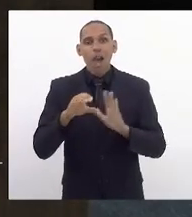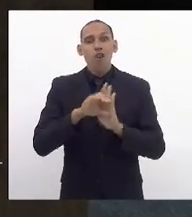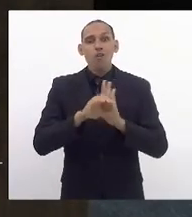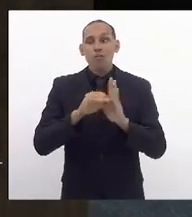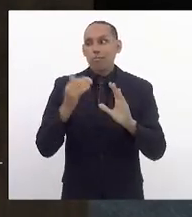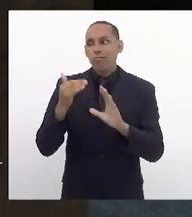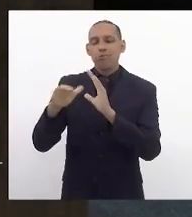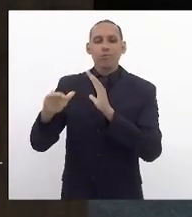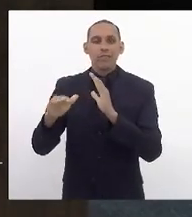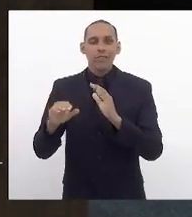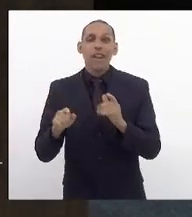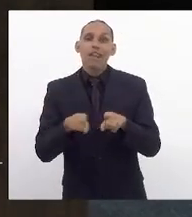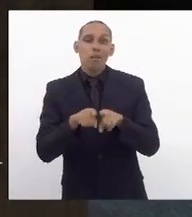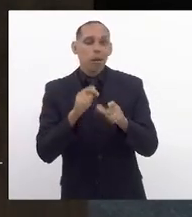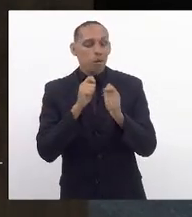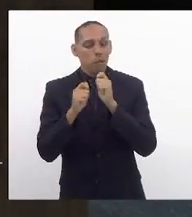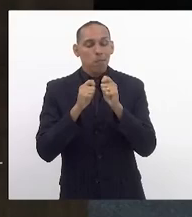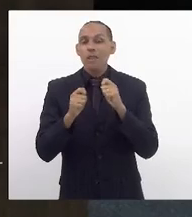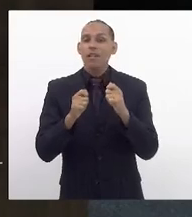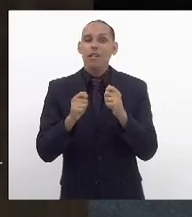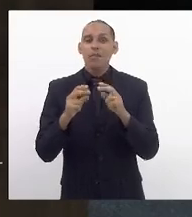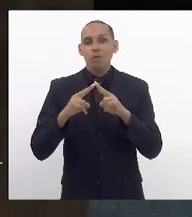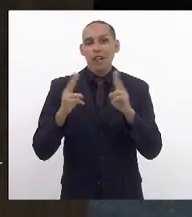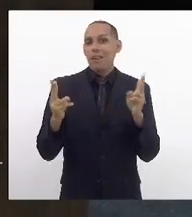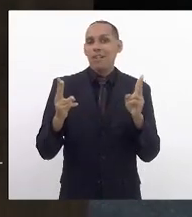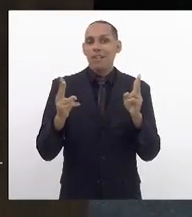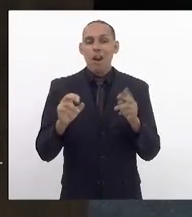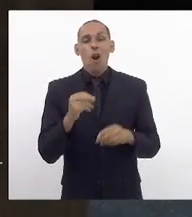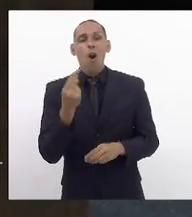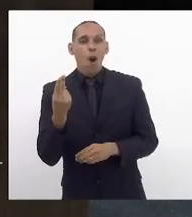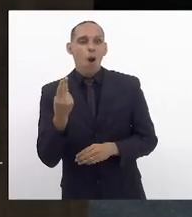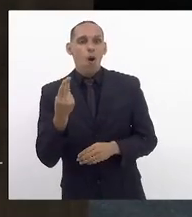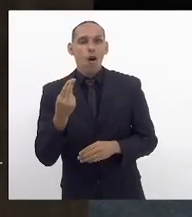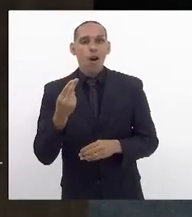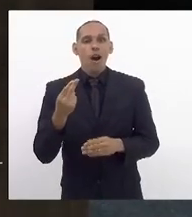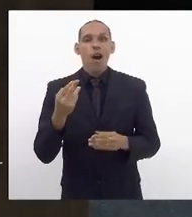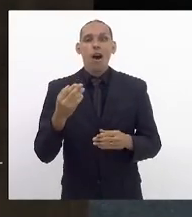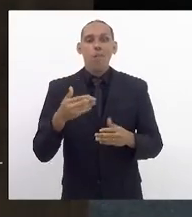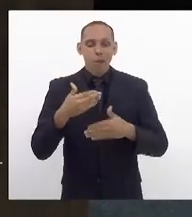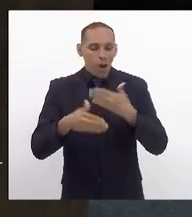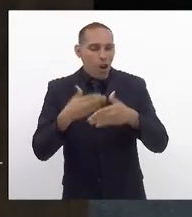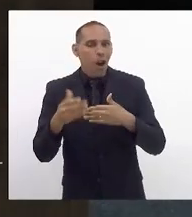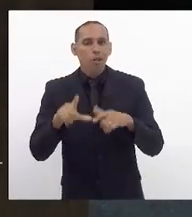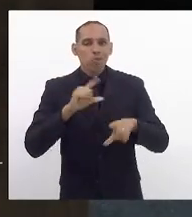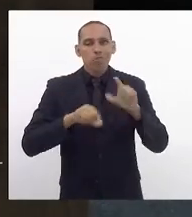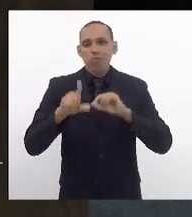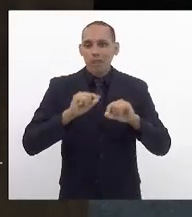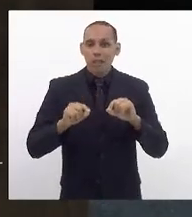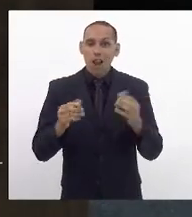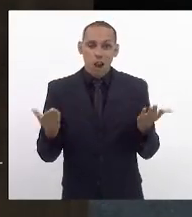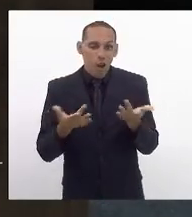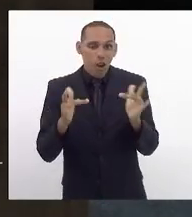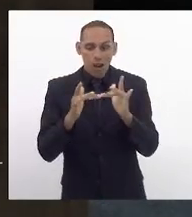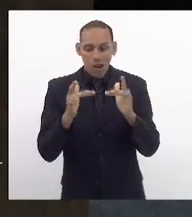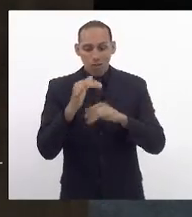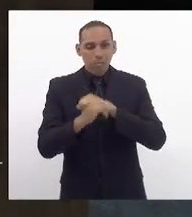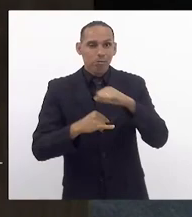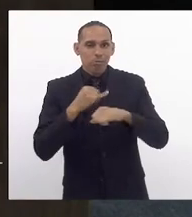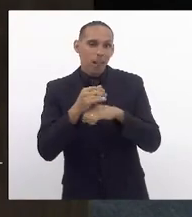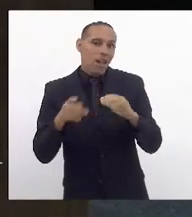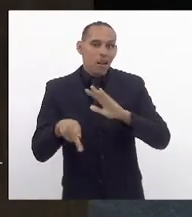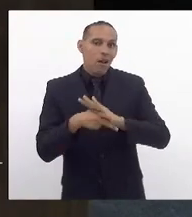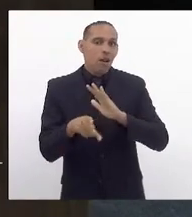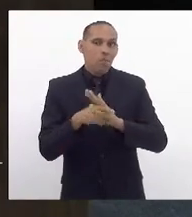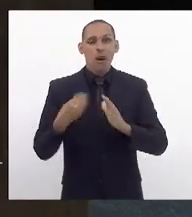para fazer uma entrevista virtual de emprego, para participar de um processo seletivo. Hoje a conectividade faz parte do dia a dia